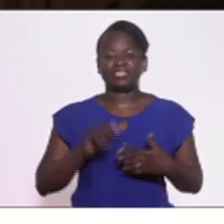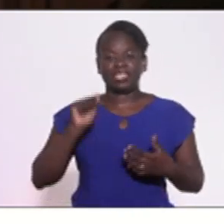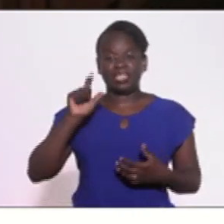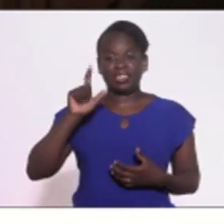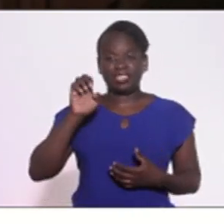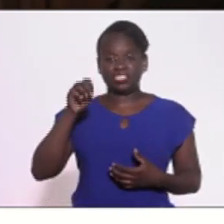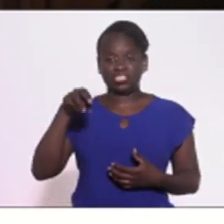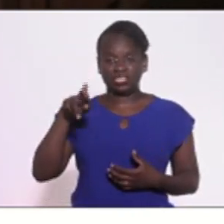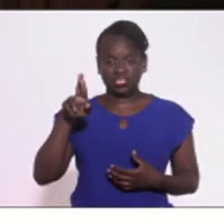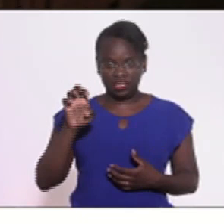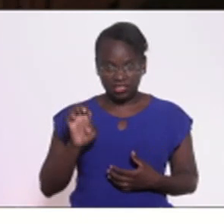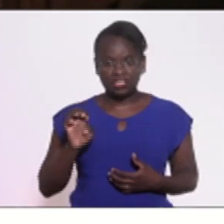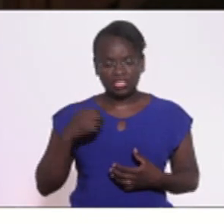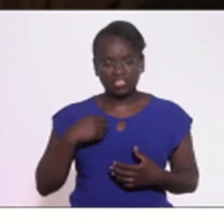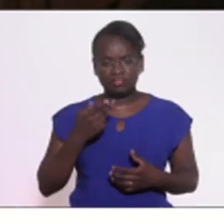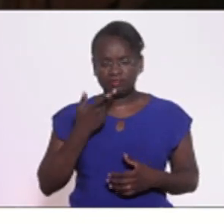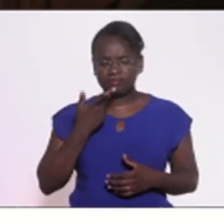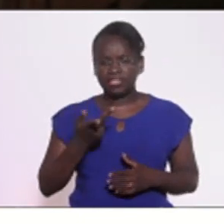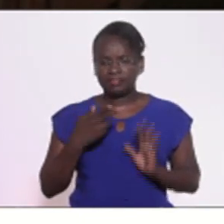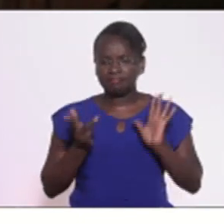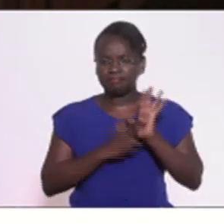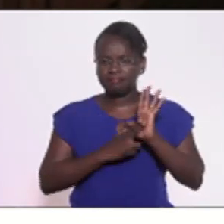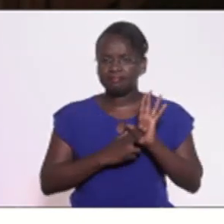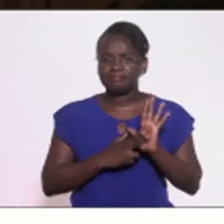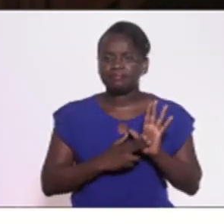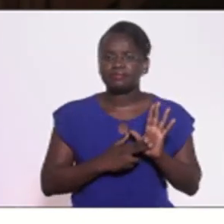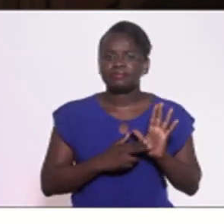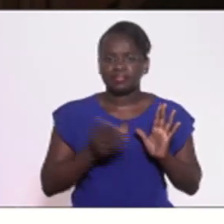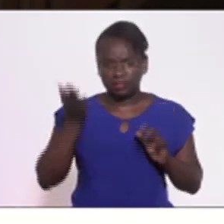Alexandre, eu posso confessar, e eu sei que você